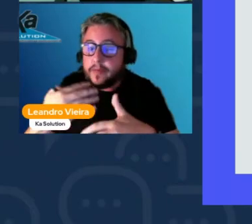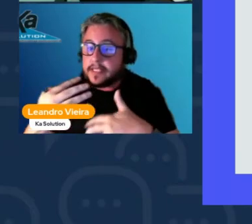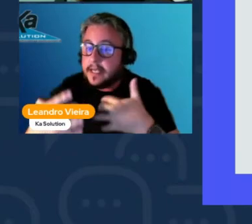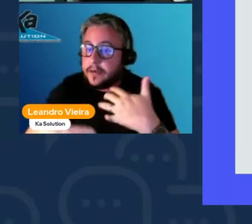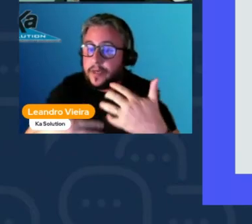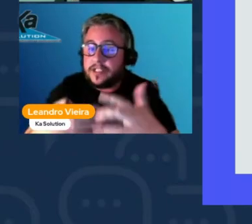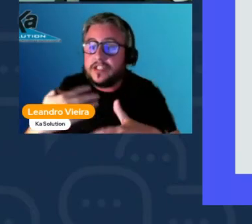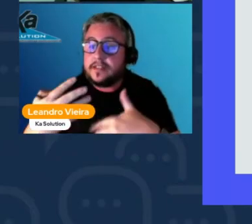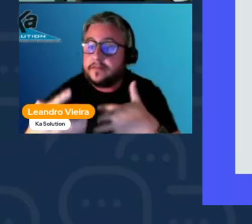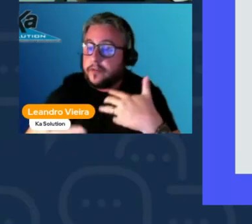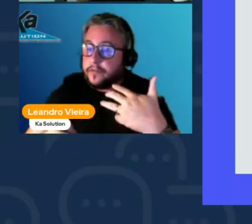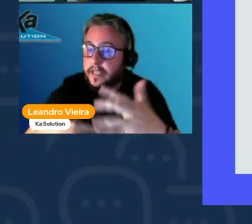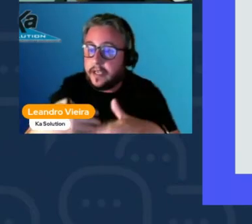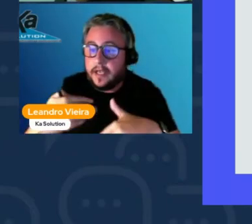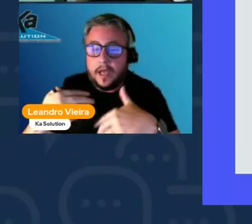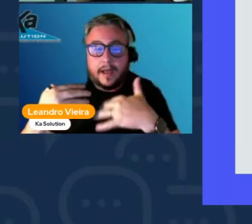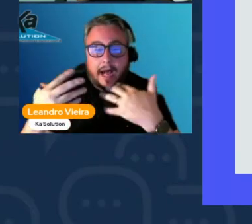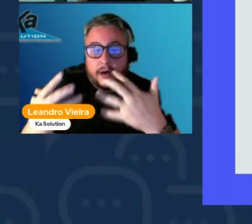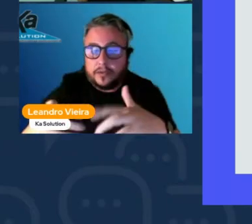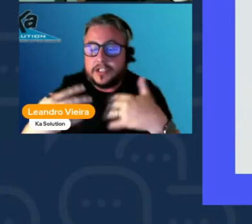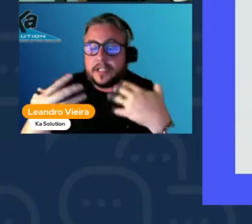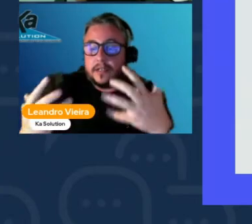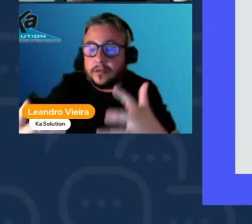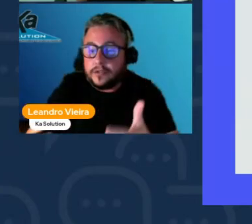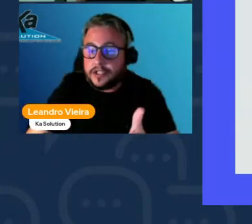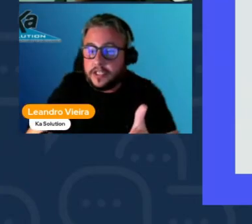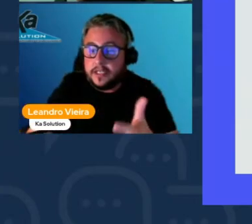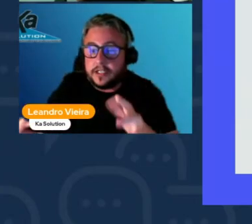E eles começaram a desenvolver